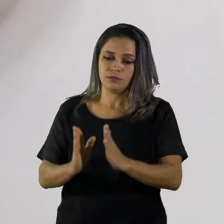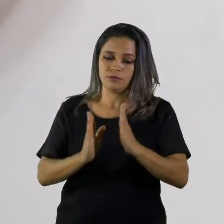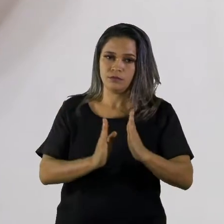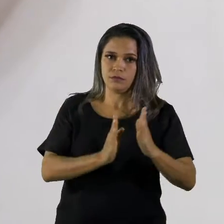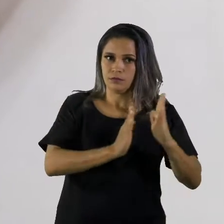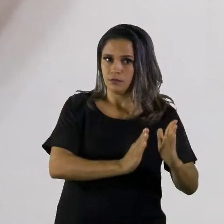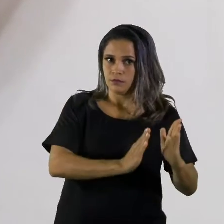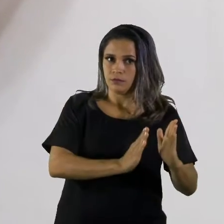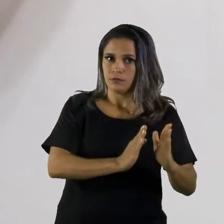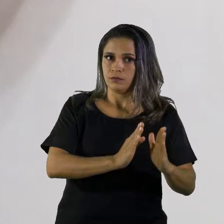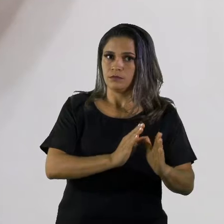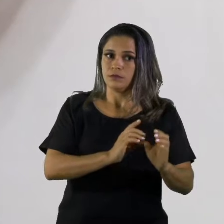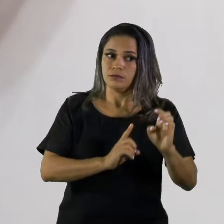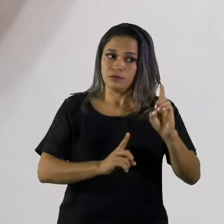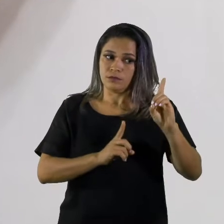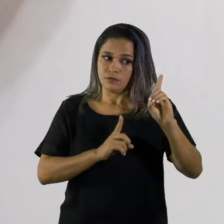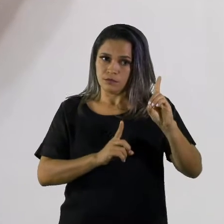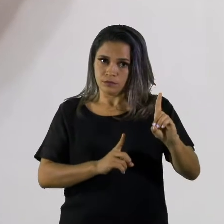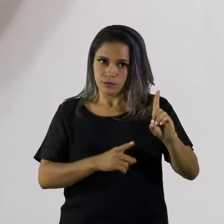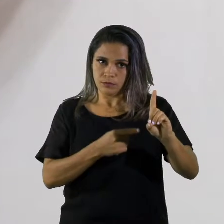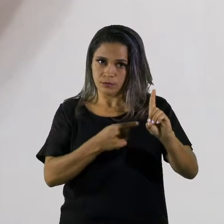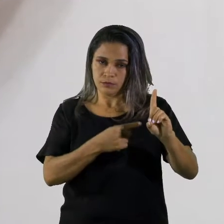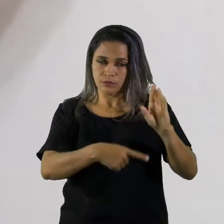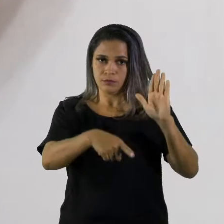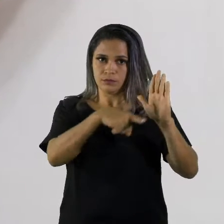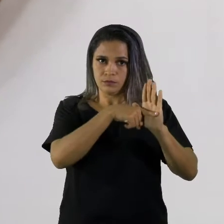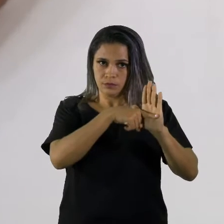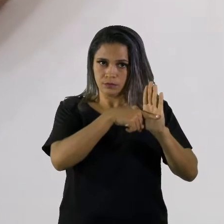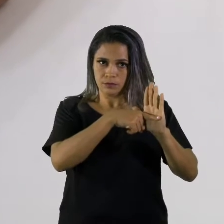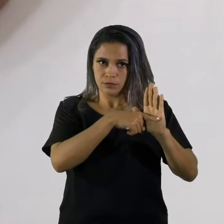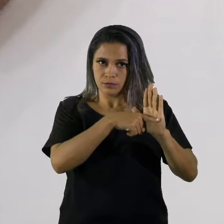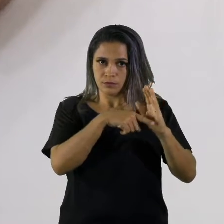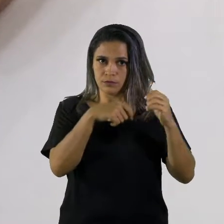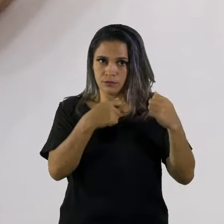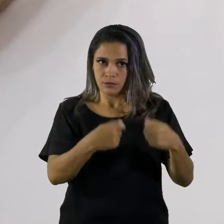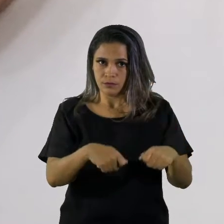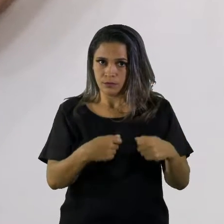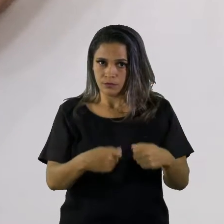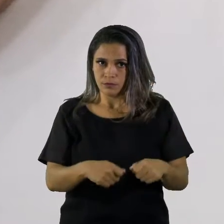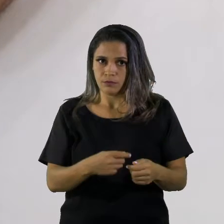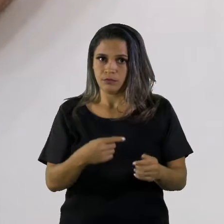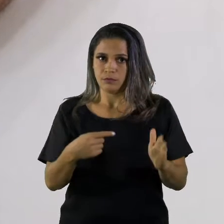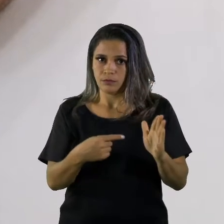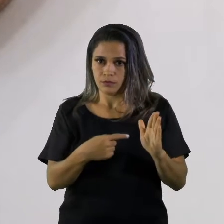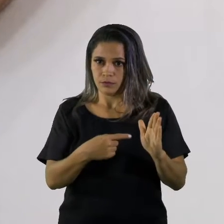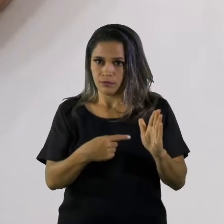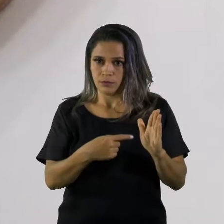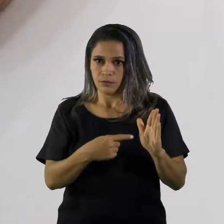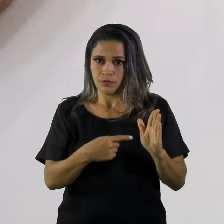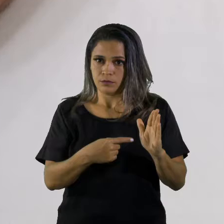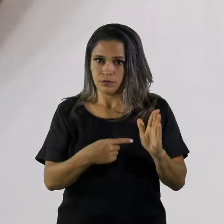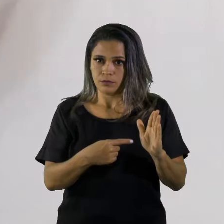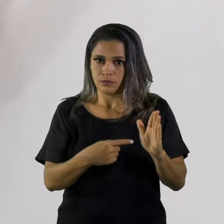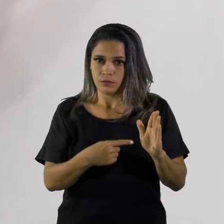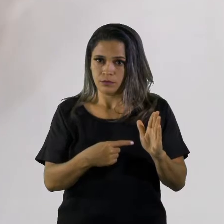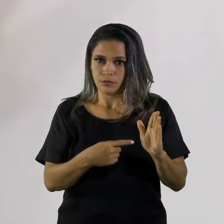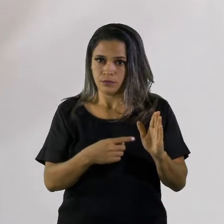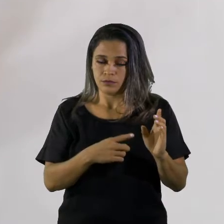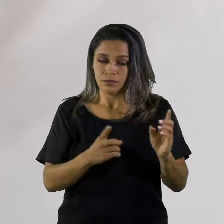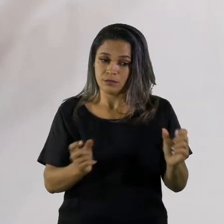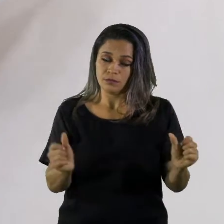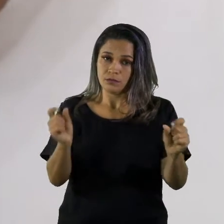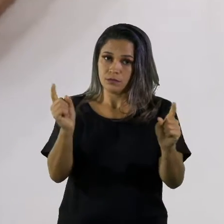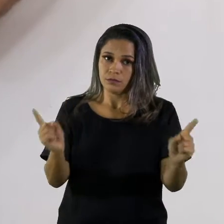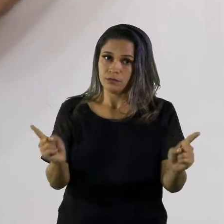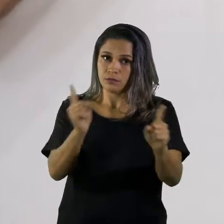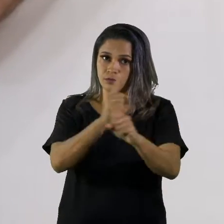o D for negativo, eu vou fazer com que esse sinal, o sentido desse deslocamento aqui seja invertido.